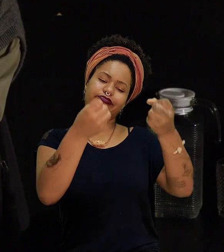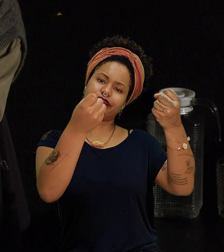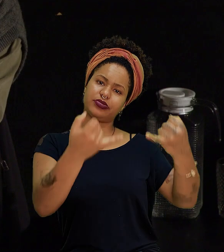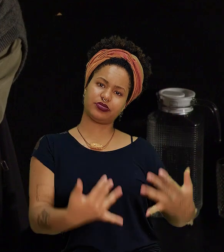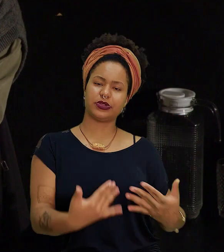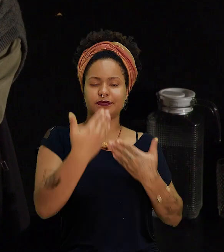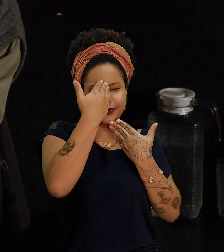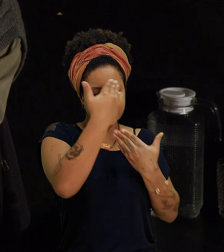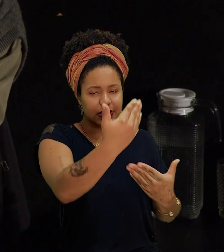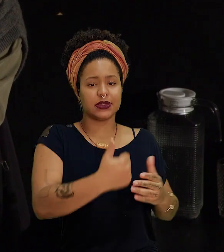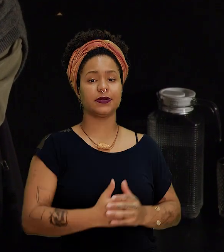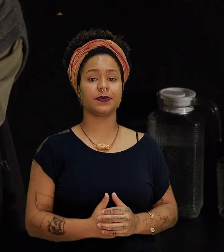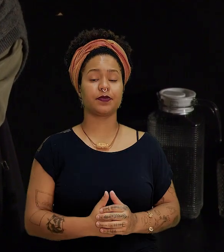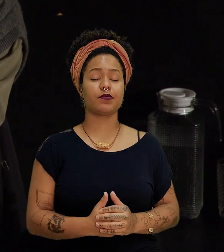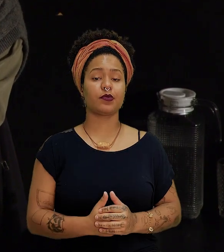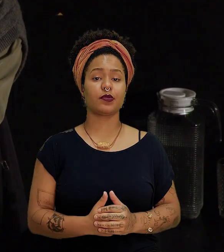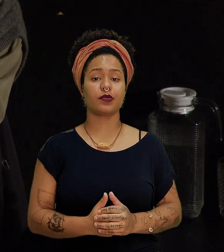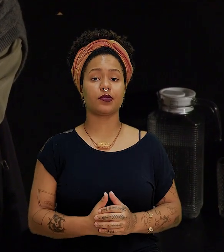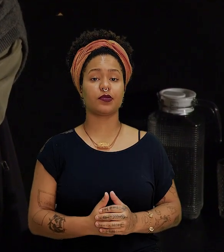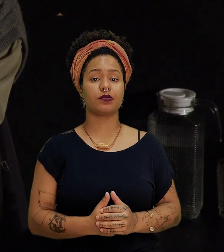você nos traz. Né?